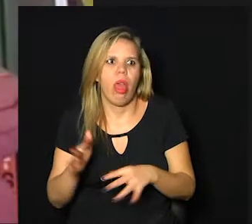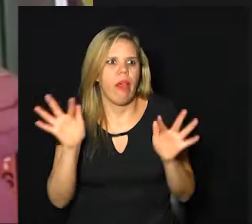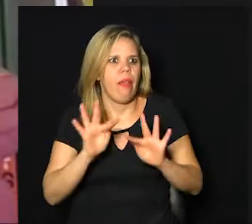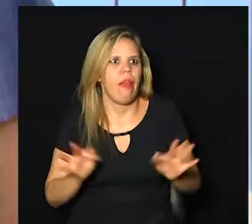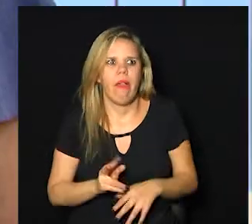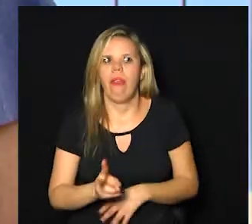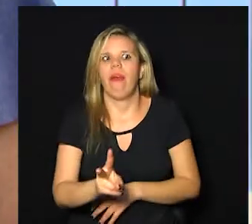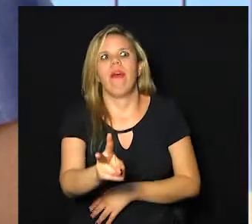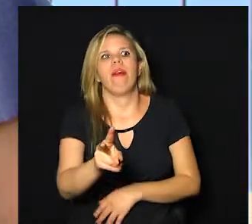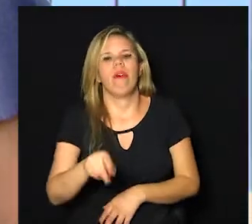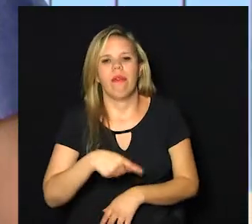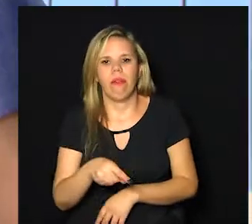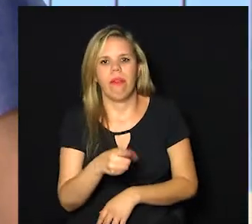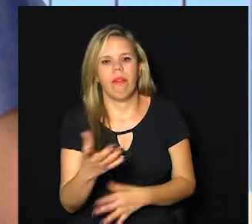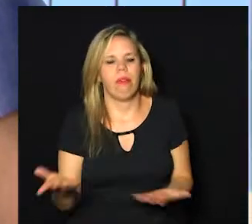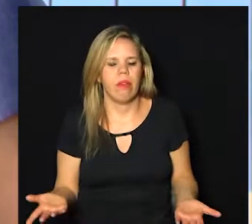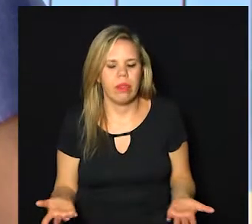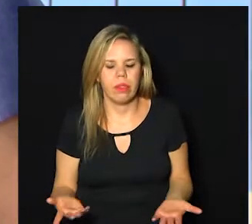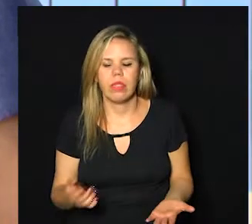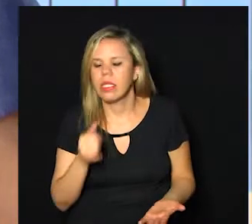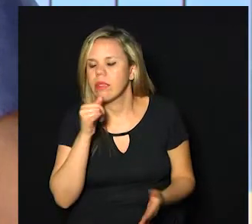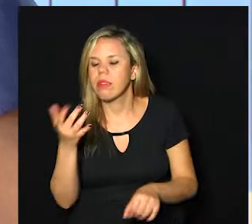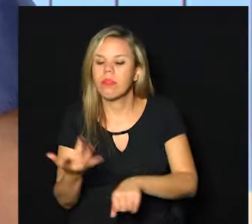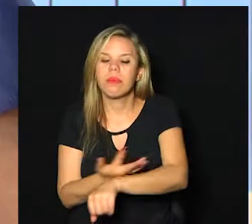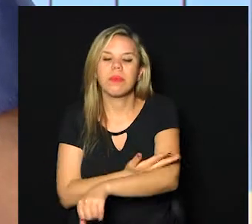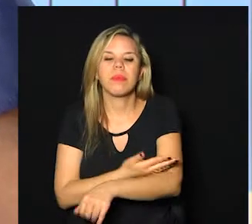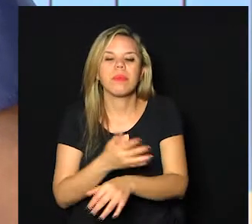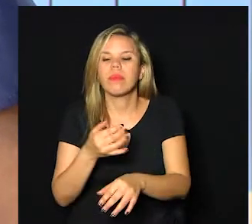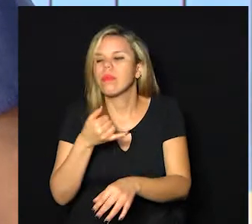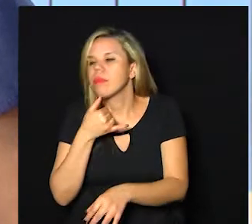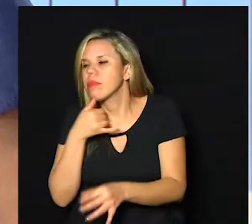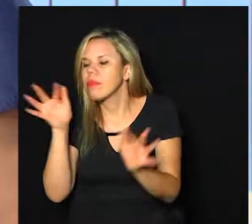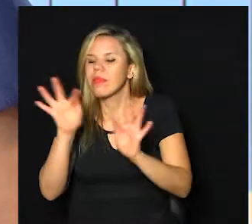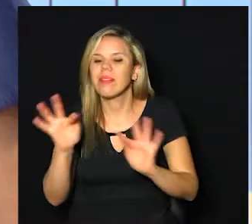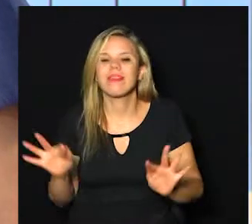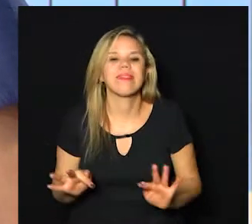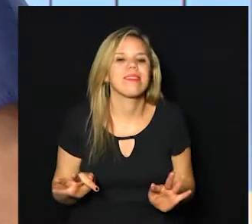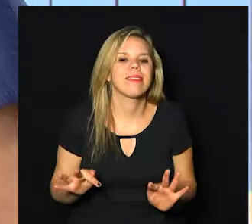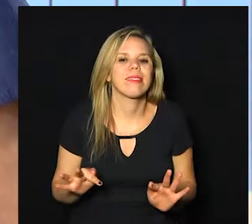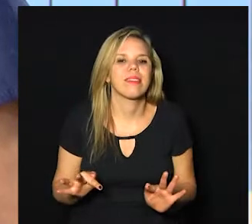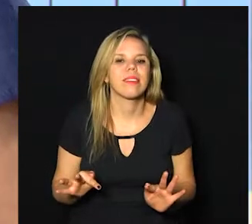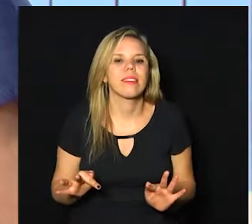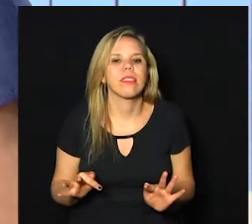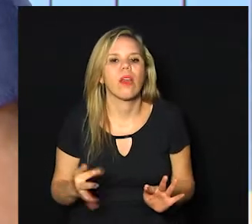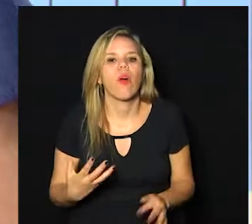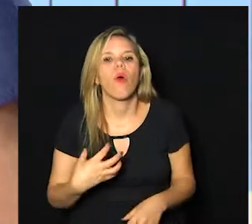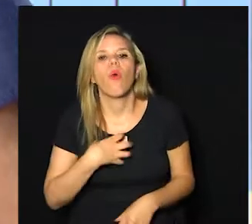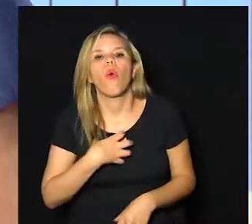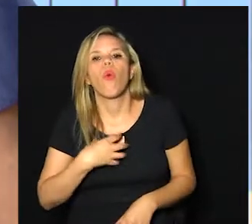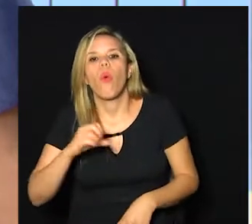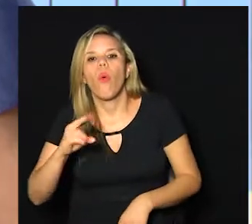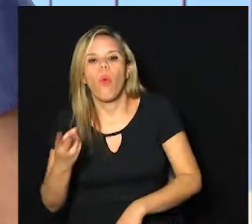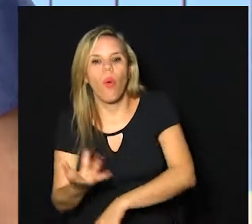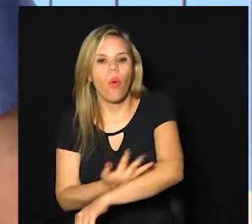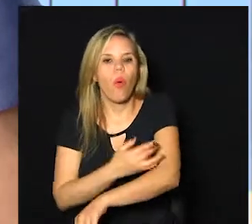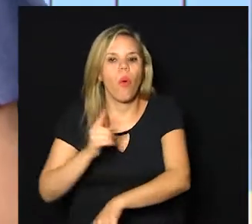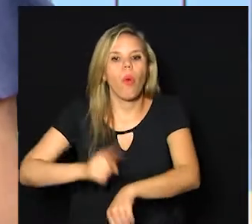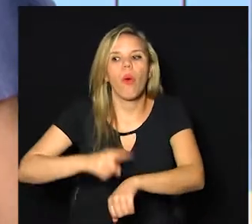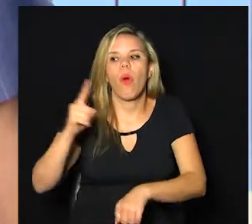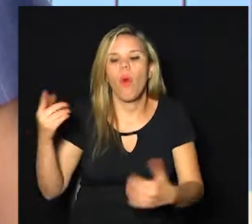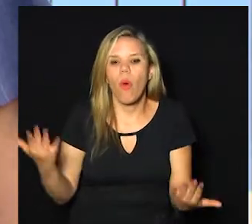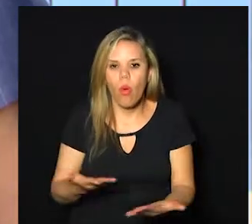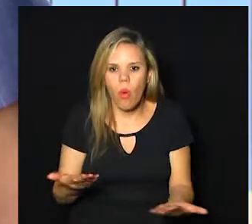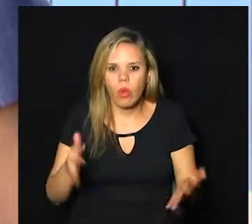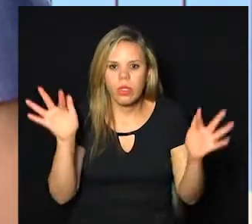todo. Essas emoções, a tristeza, a felicidade, são estados ou são emoções momentâneas? Olha,